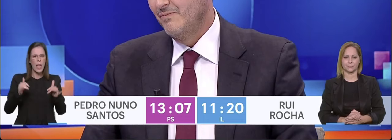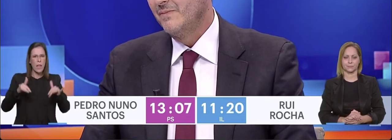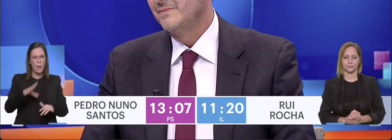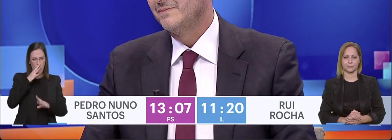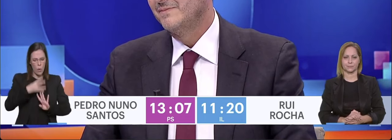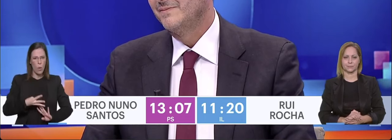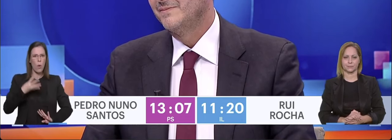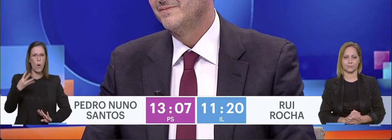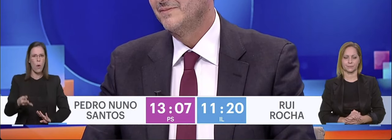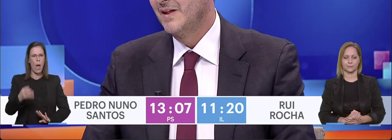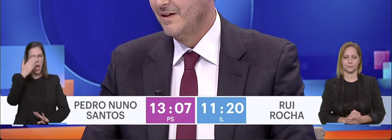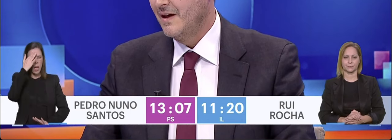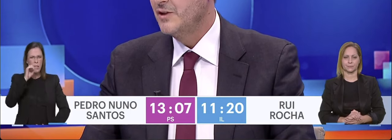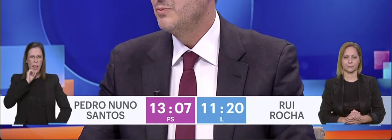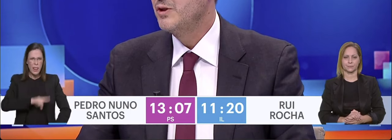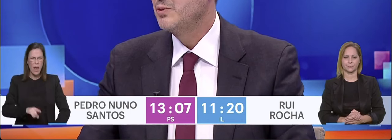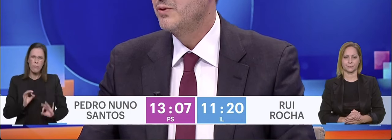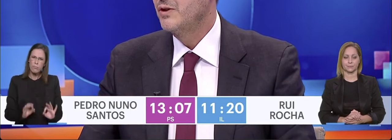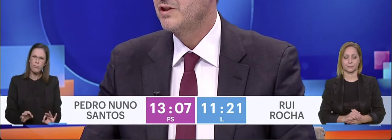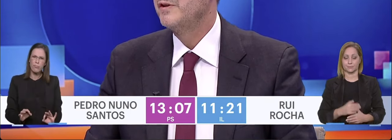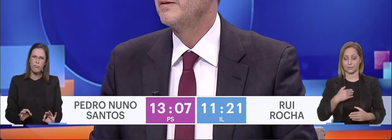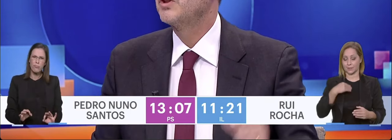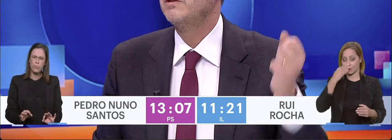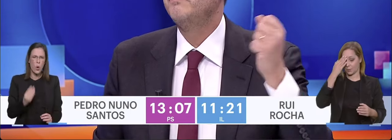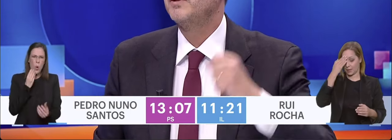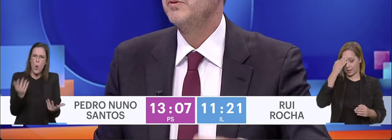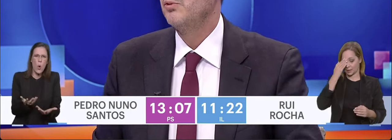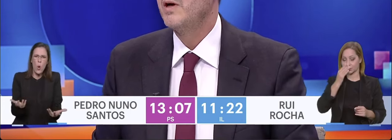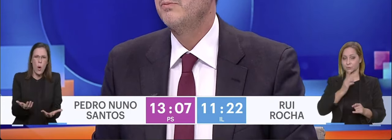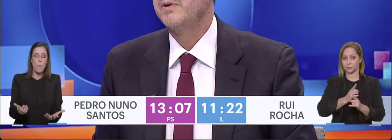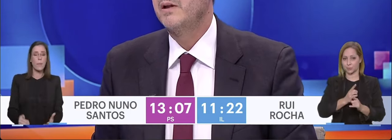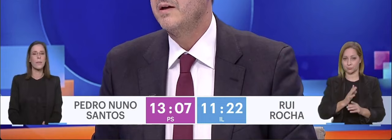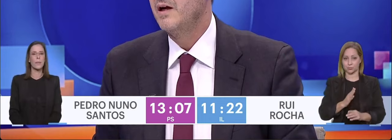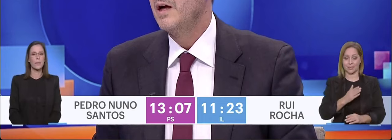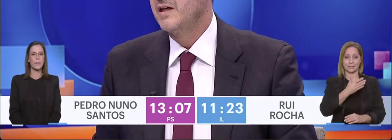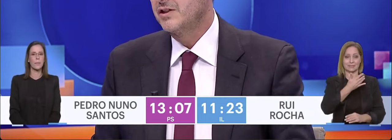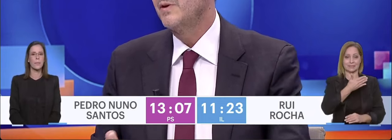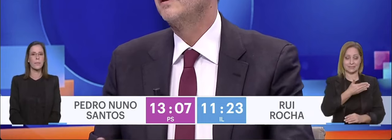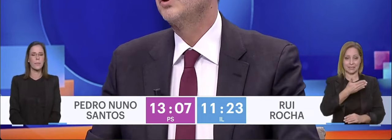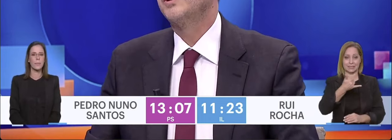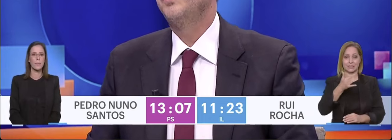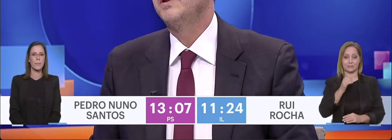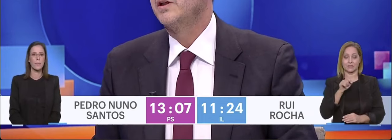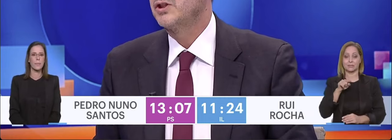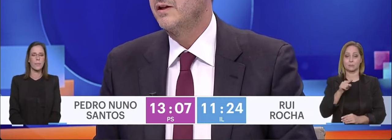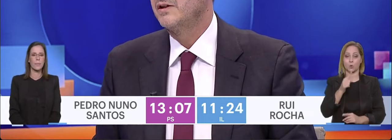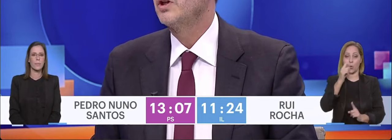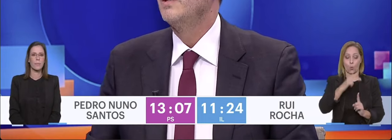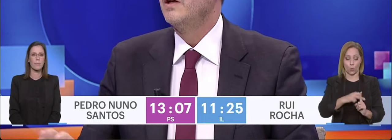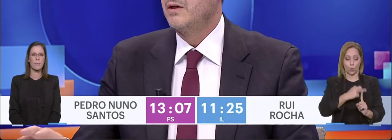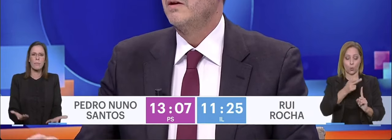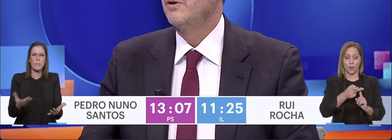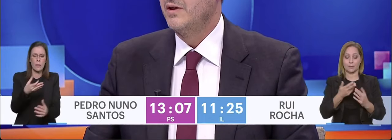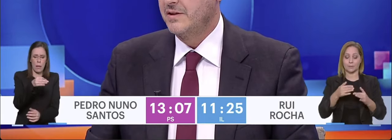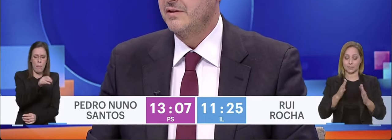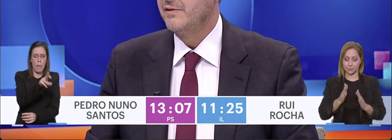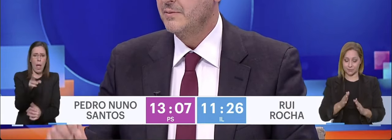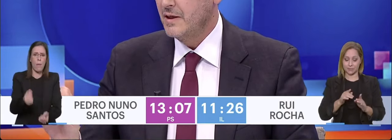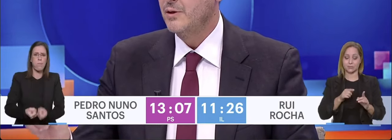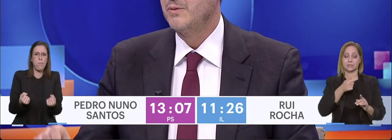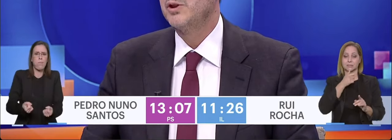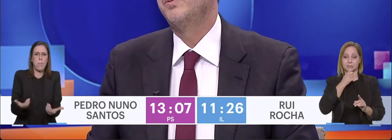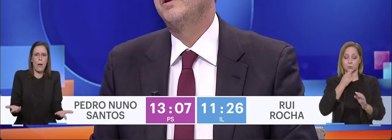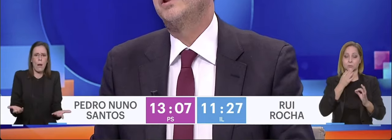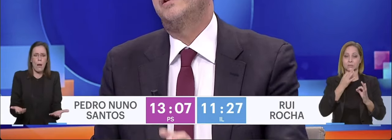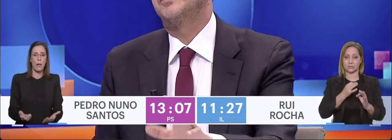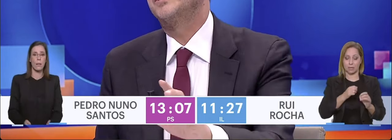legislatura isto acha que isto é possível mesmo acho mesmo porque nós já fizemos 120.000 num ano Clara a questão é que temos que ter as políticas certas e com a iniciativa